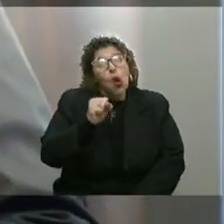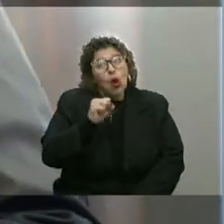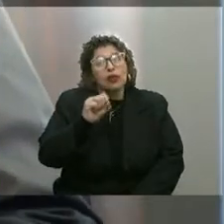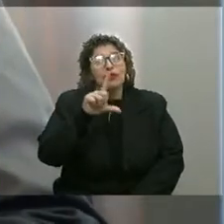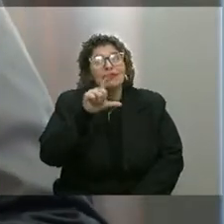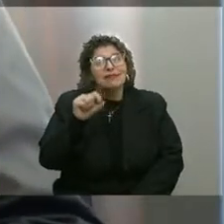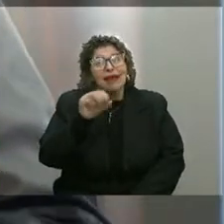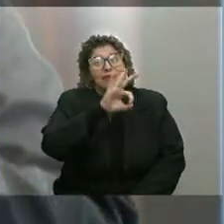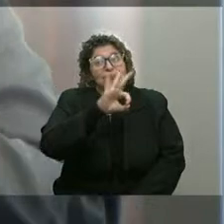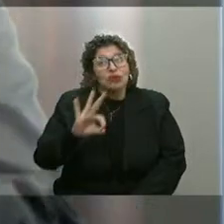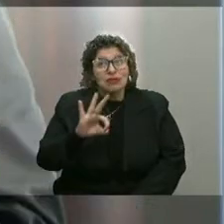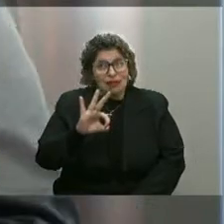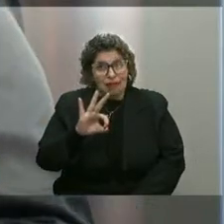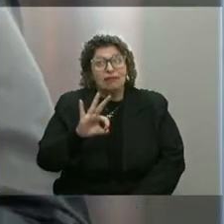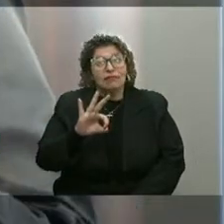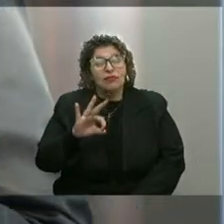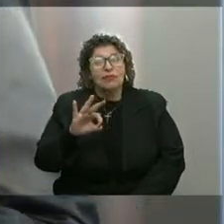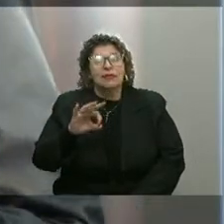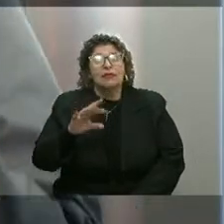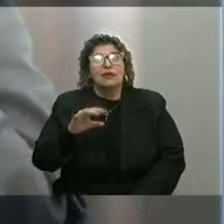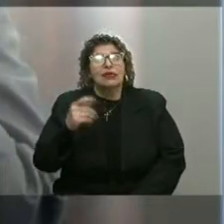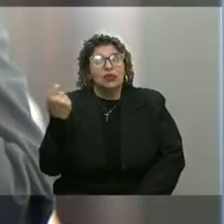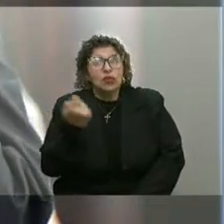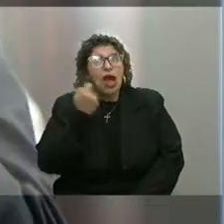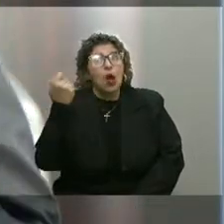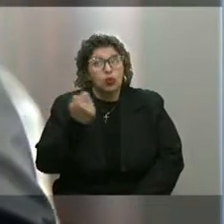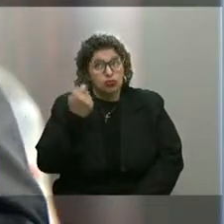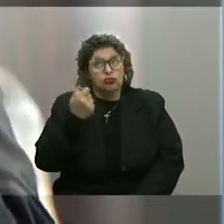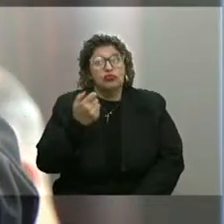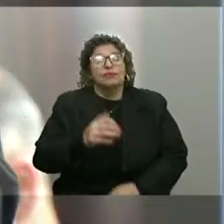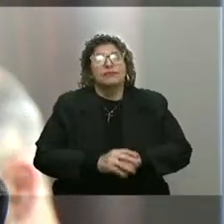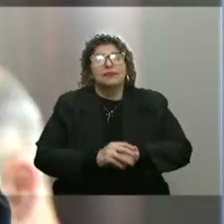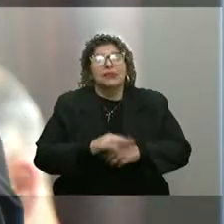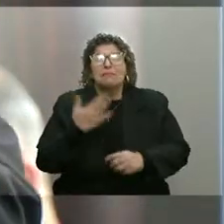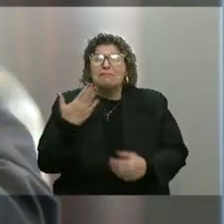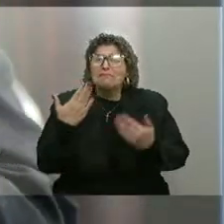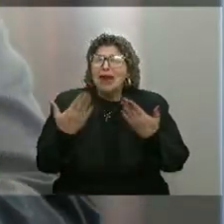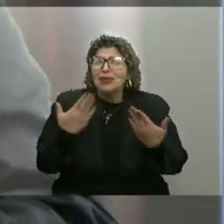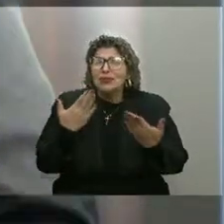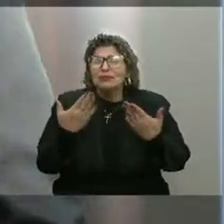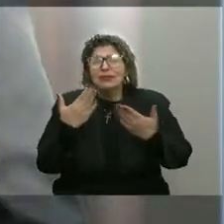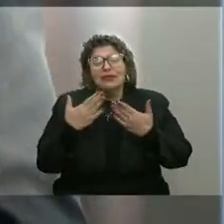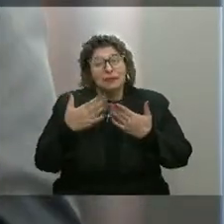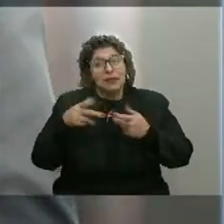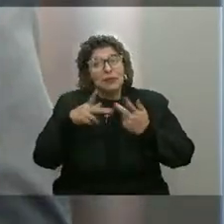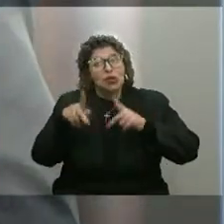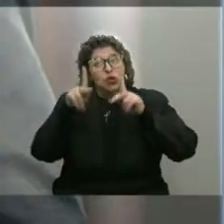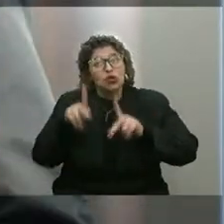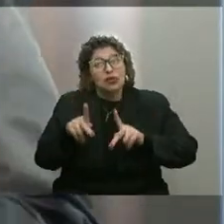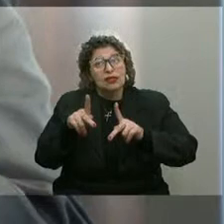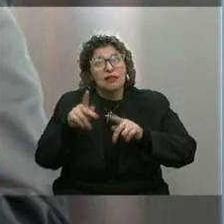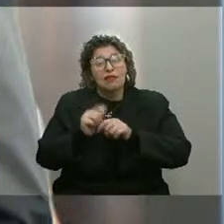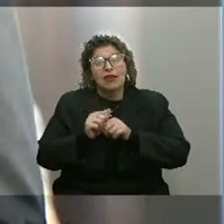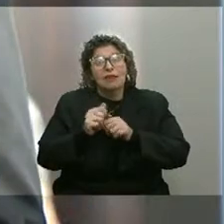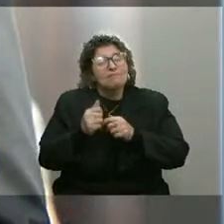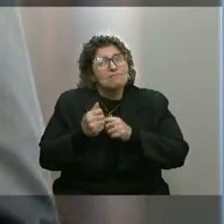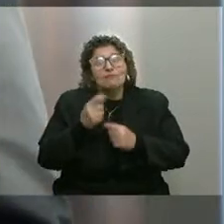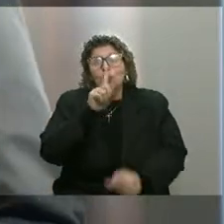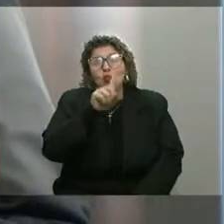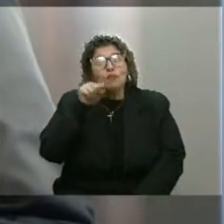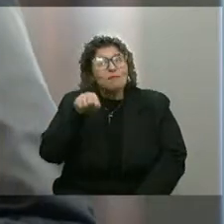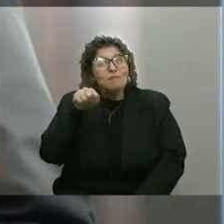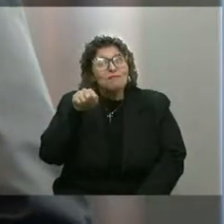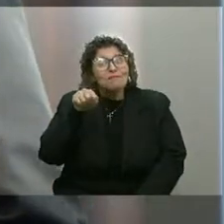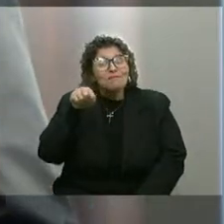dos gaúchos. Tá? Então, a gente sempre vai ter que trabalhar com este número. Se a gente estimasse isso para a população, nós estamos falando em algo perto de 1 milhão